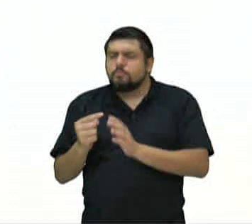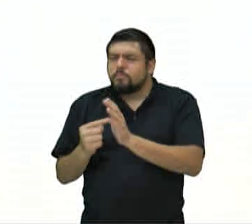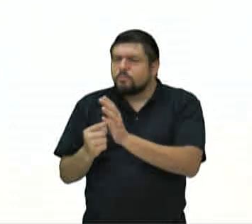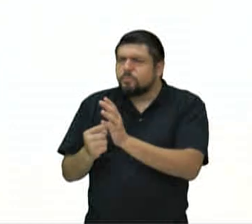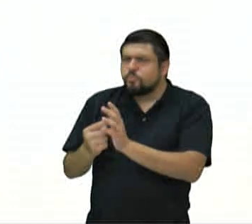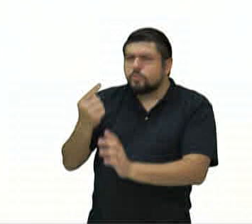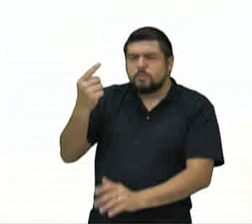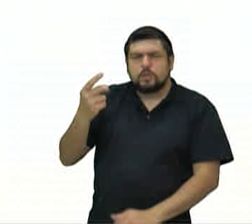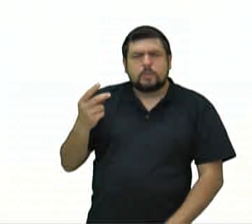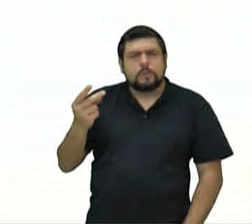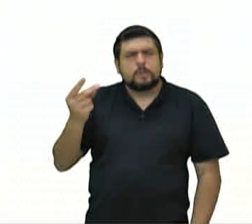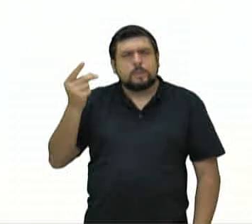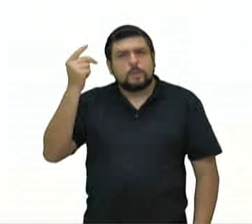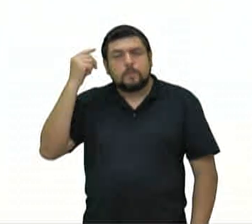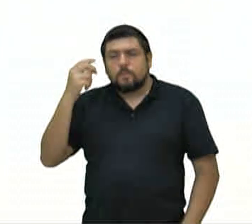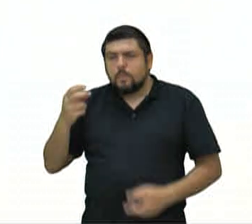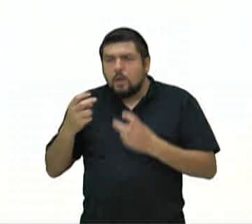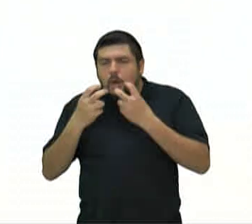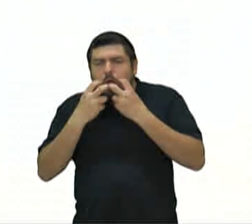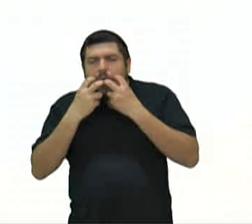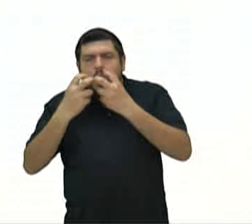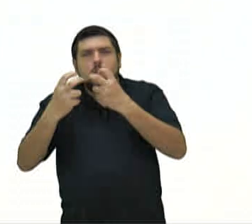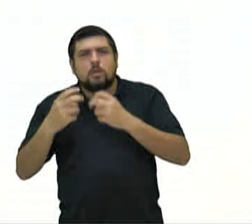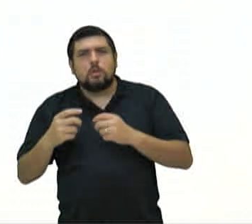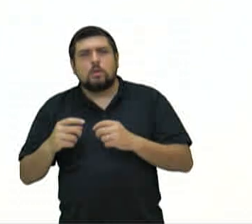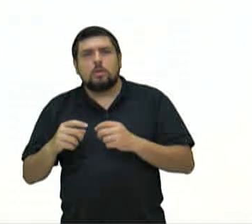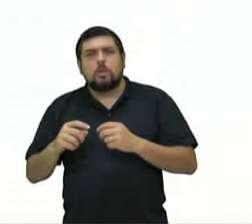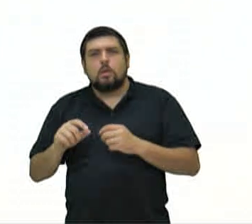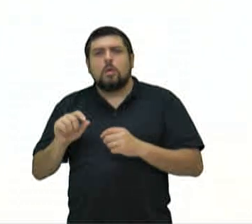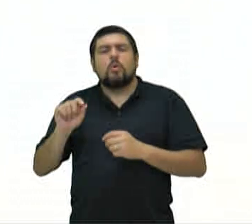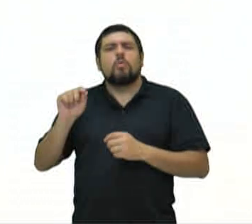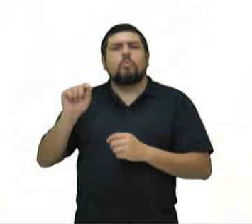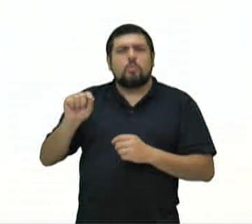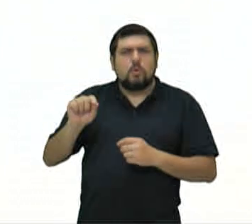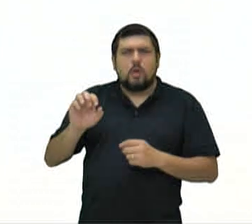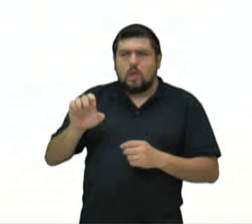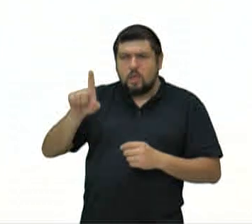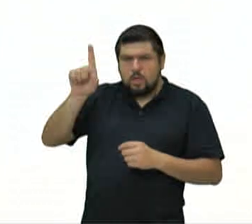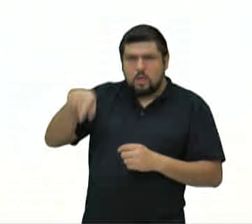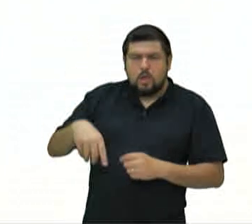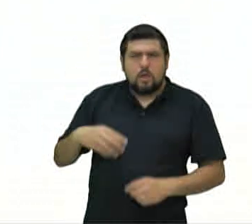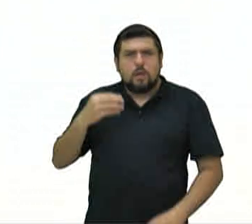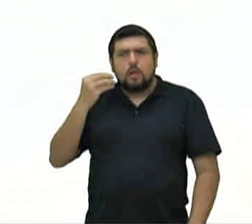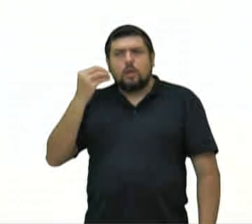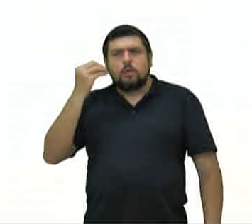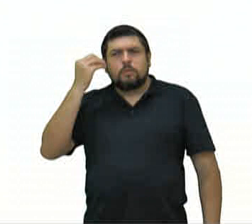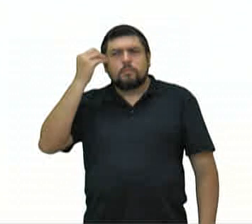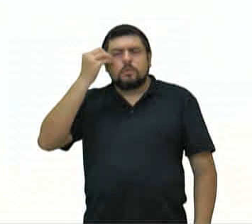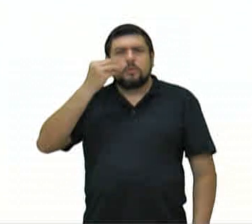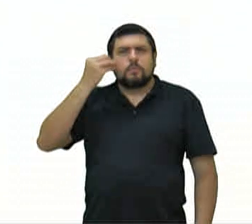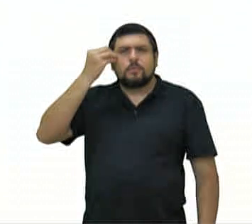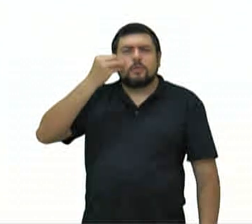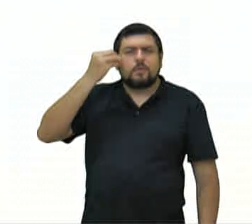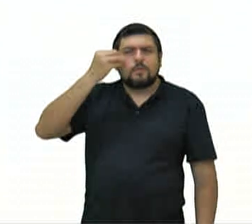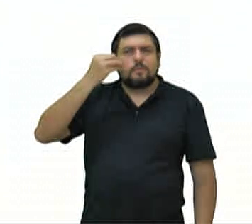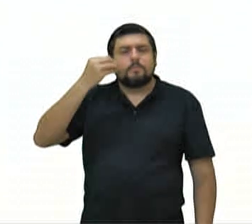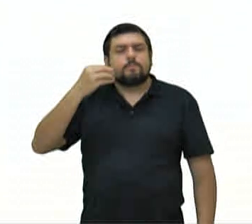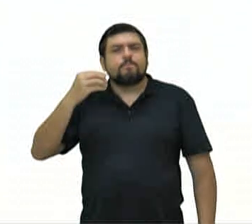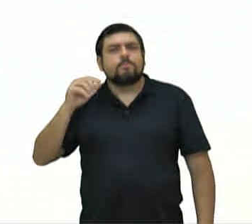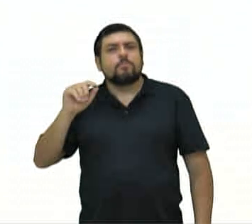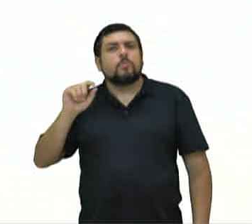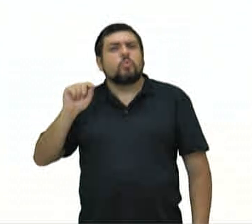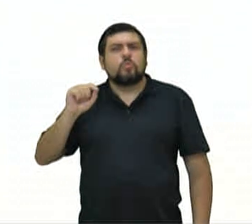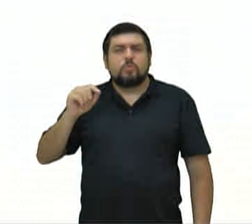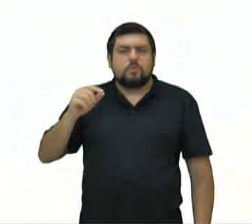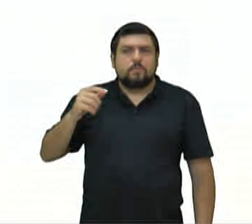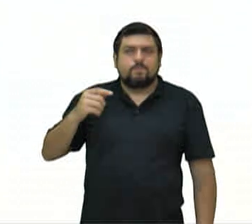felizmente não fosse comigo, mas que é uma experiência que eu é uma experiência que eu